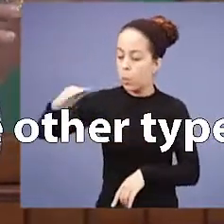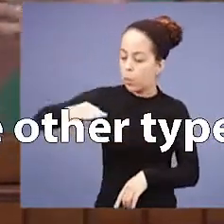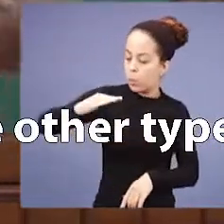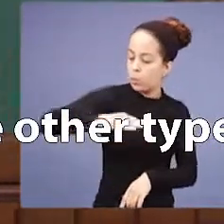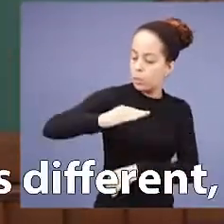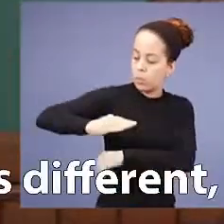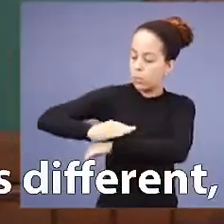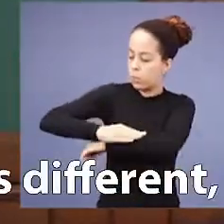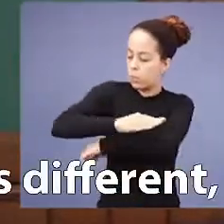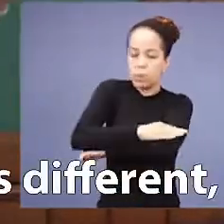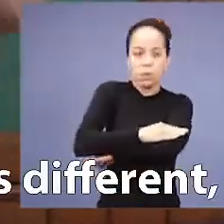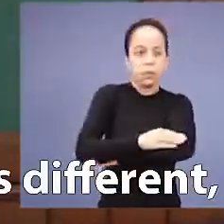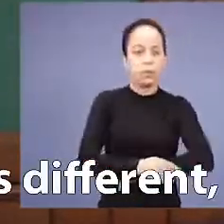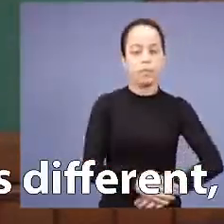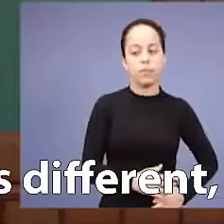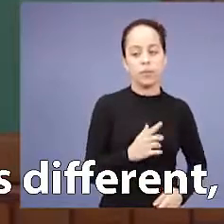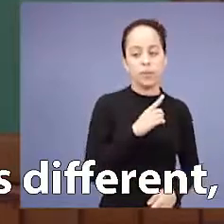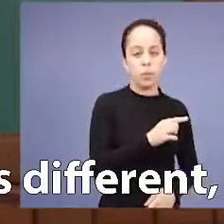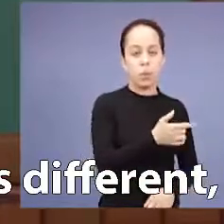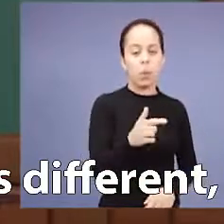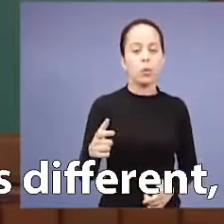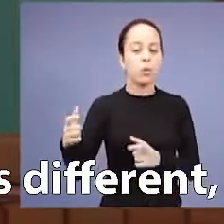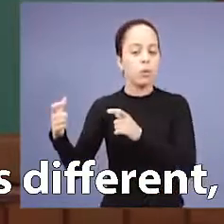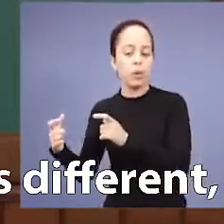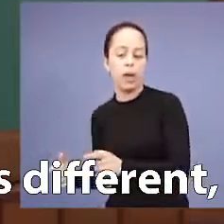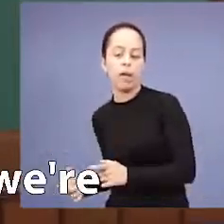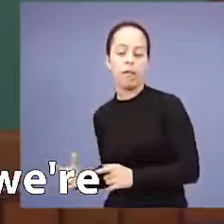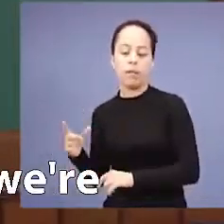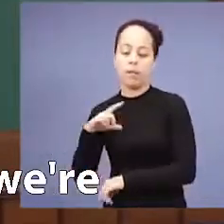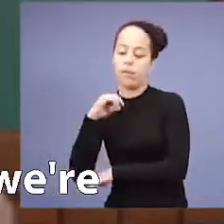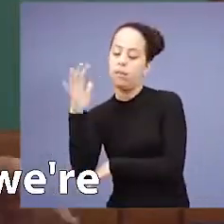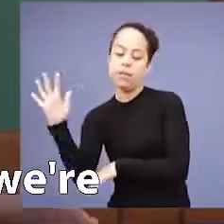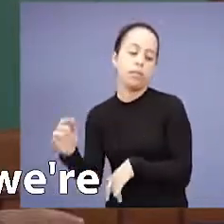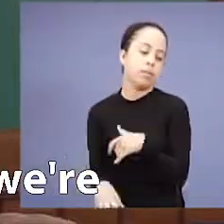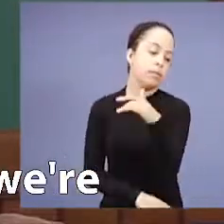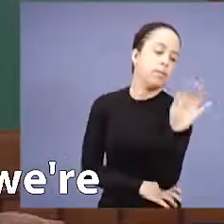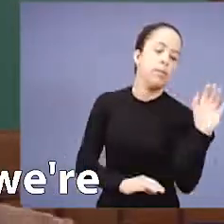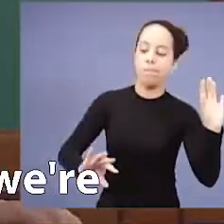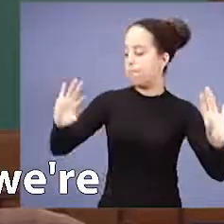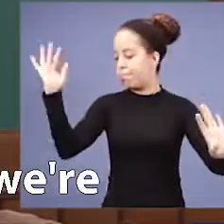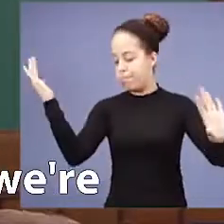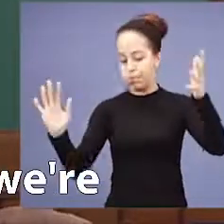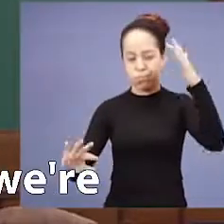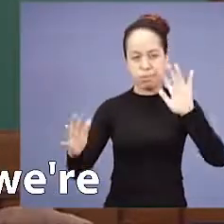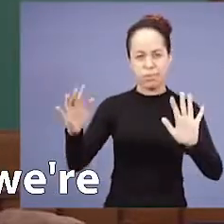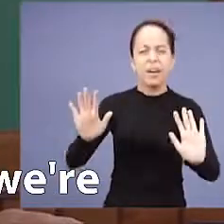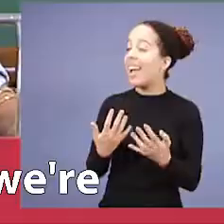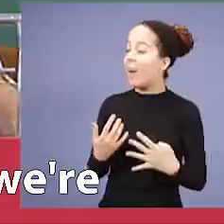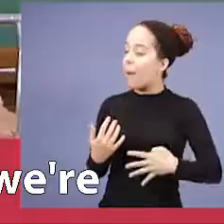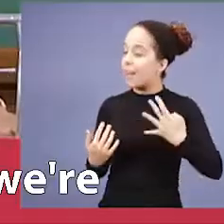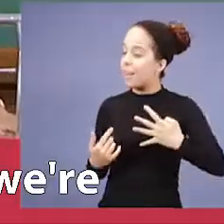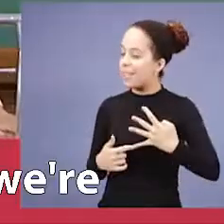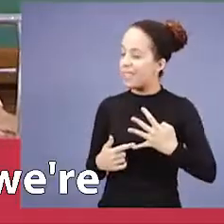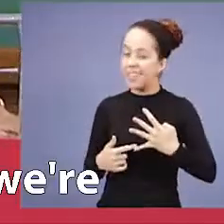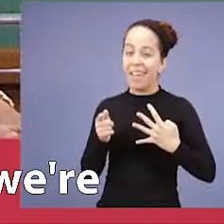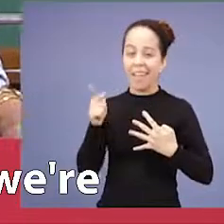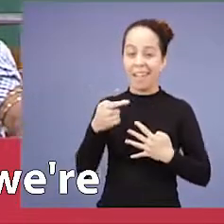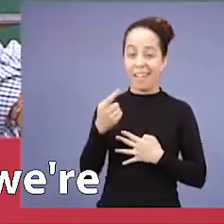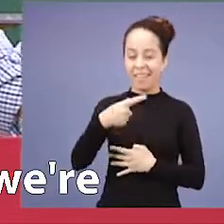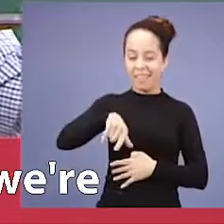outro tipo é outro que é outro lugar o clima é outro assim meus irmãos não vamos parar aqui